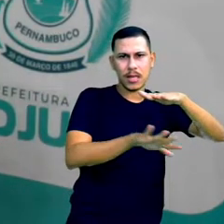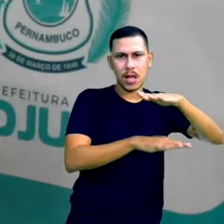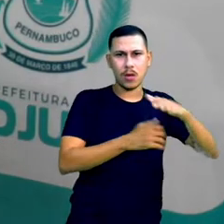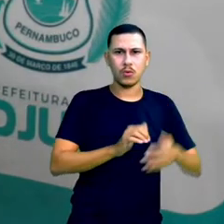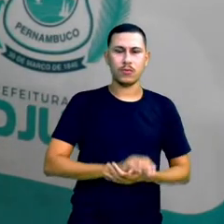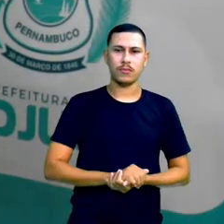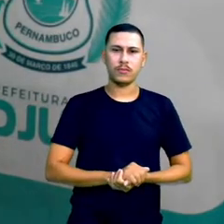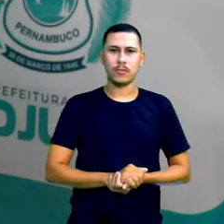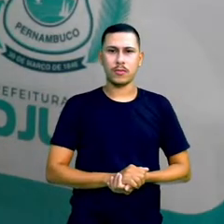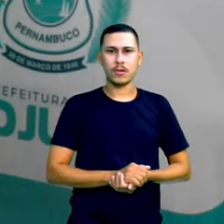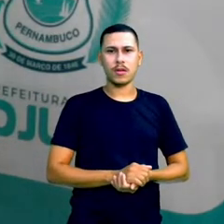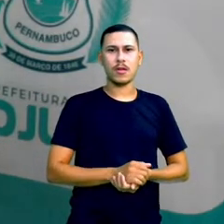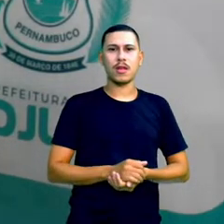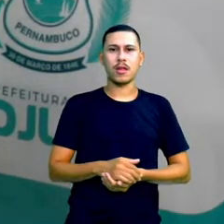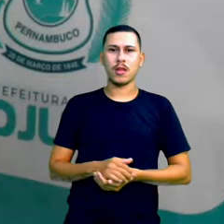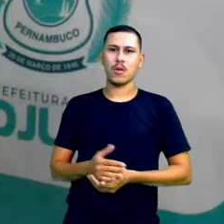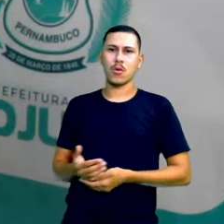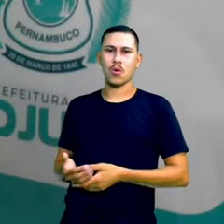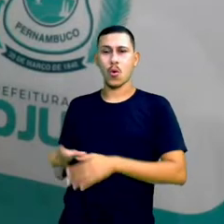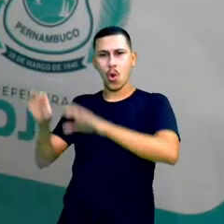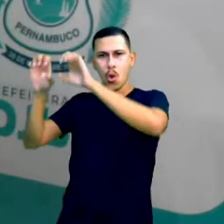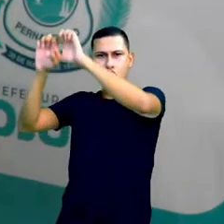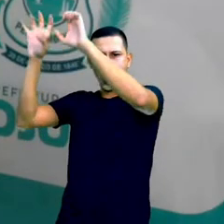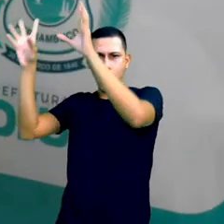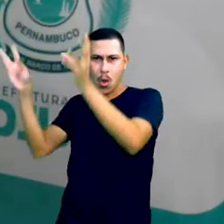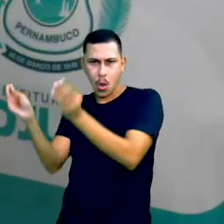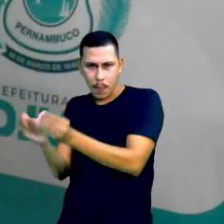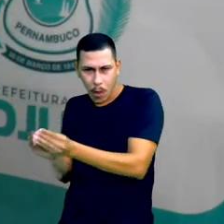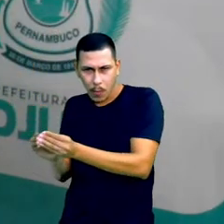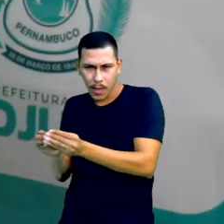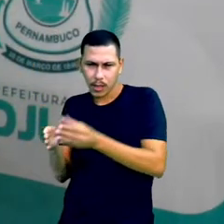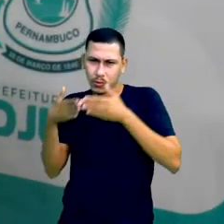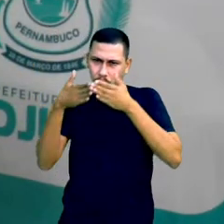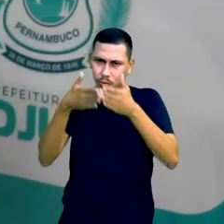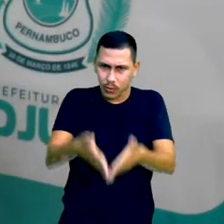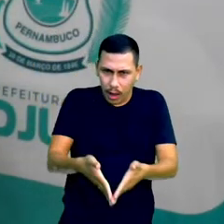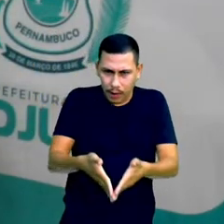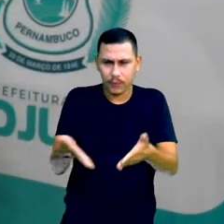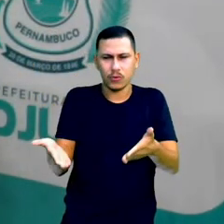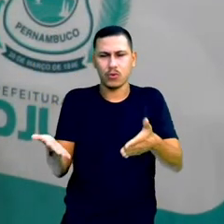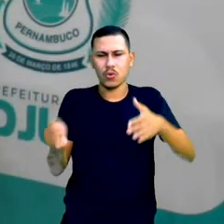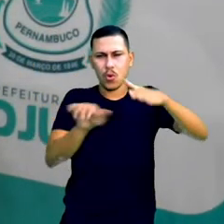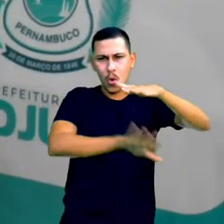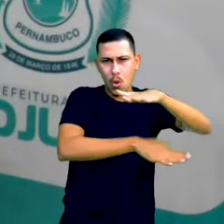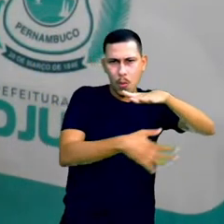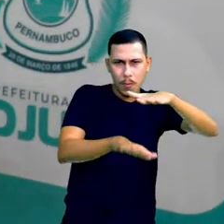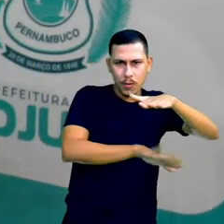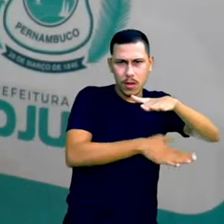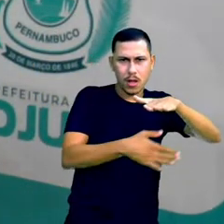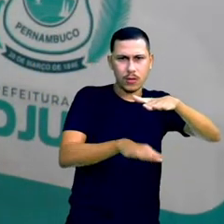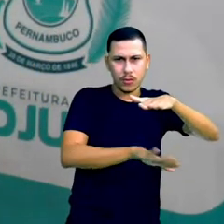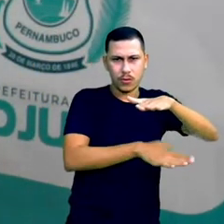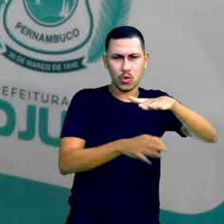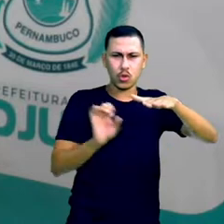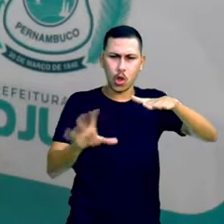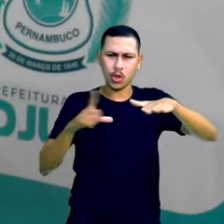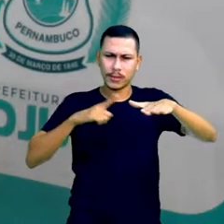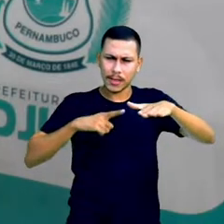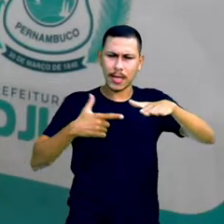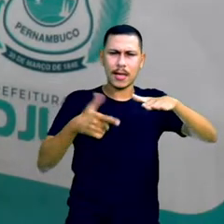Ele não é brasileiro, exclusivamente brasileiro, mas ele aqui no Brasil só ocorre nessa